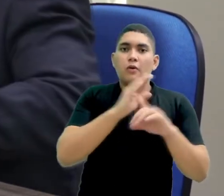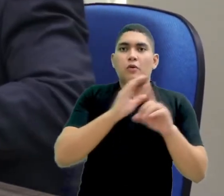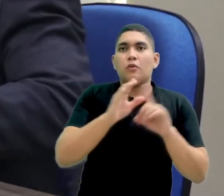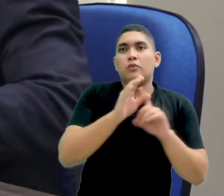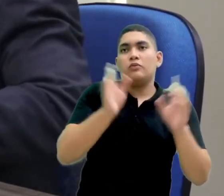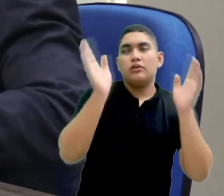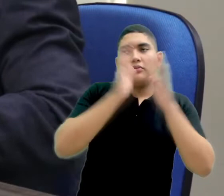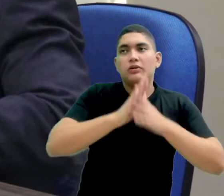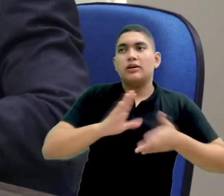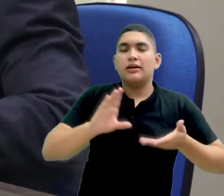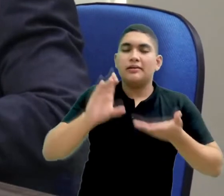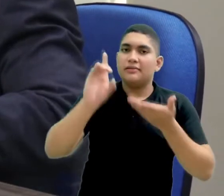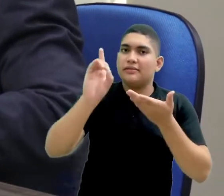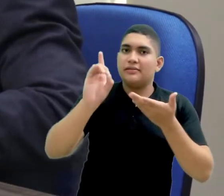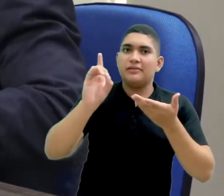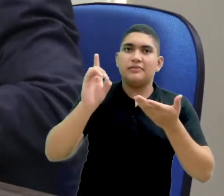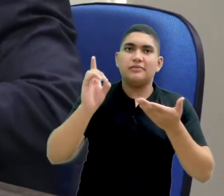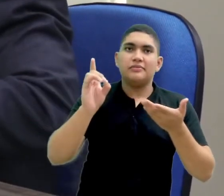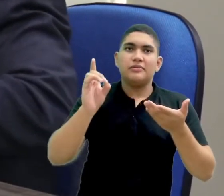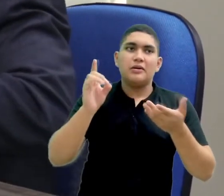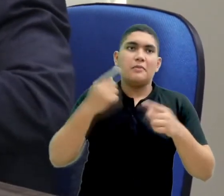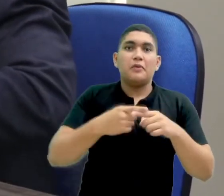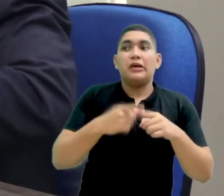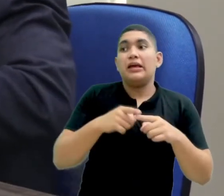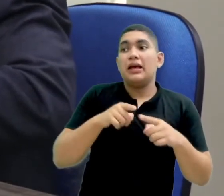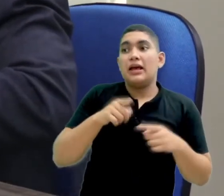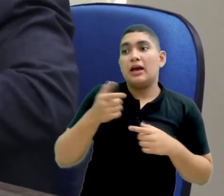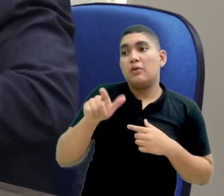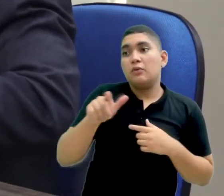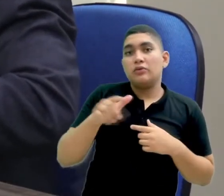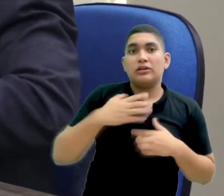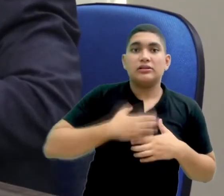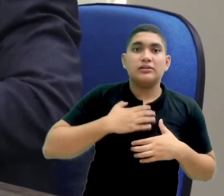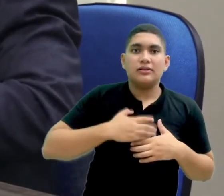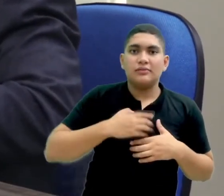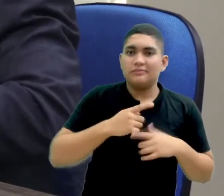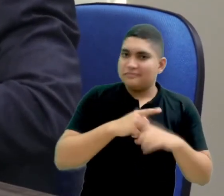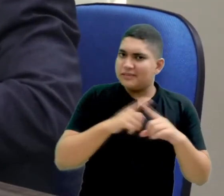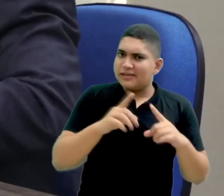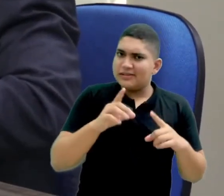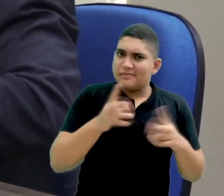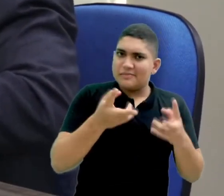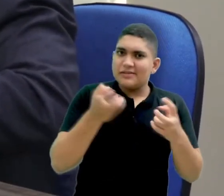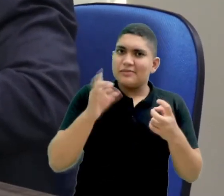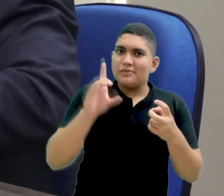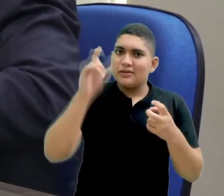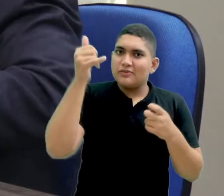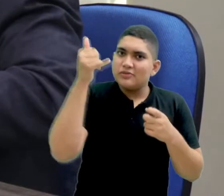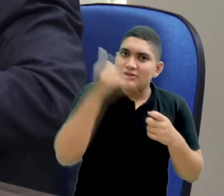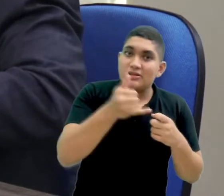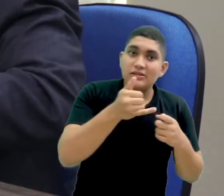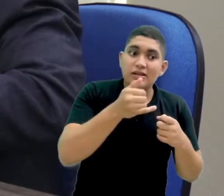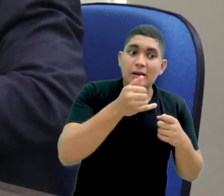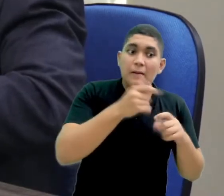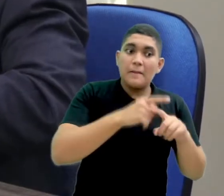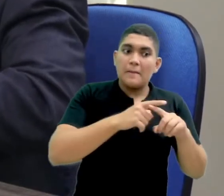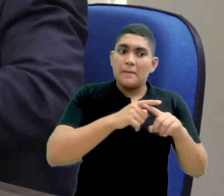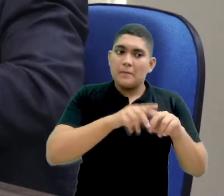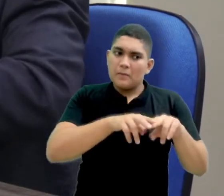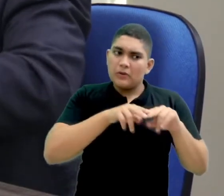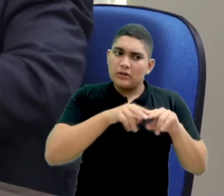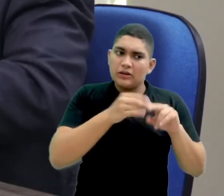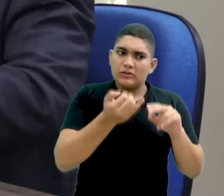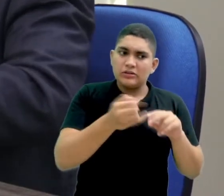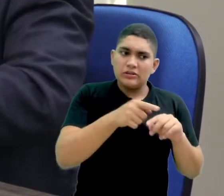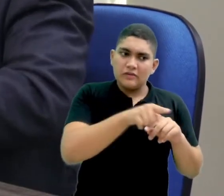Sim. Olha o que o Senhor está deixando aqui claro. Versículo 23 de Mateus 5. Portanto, se você estiver trazendo a sua